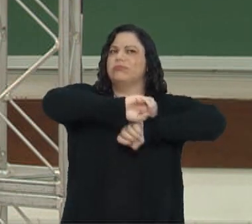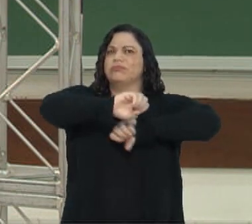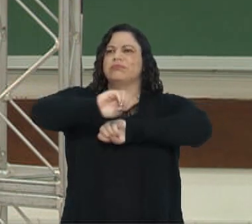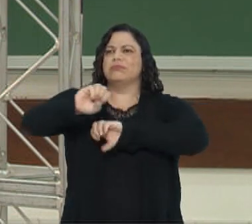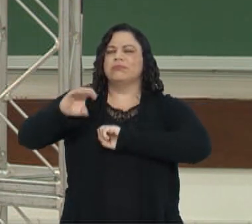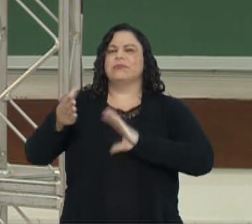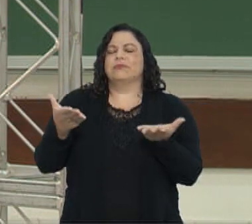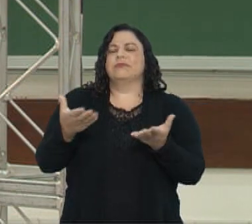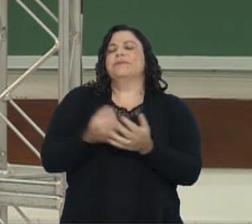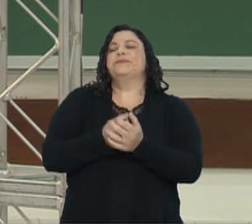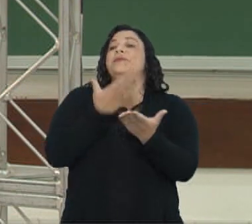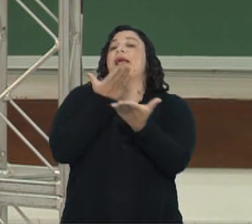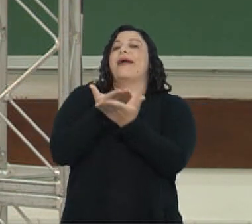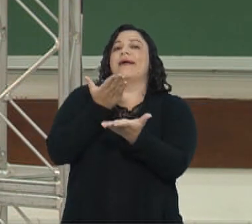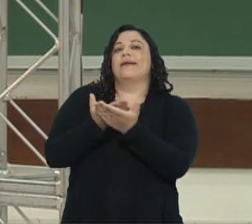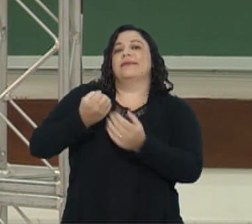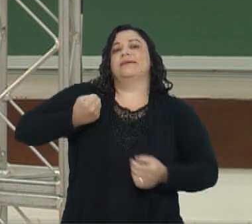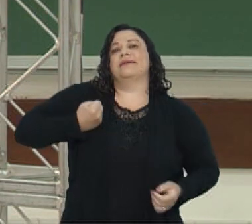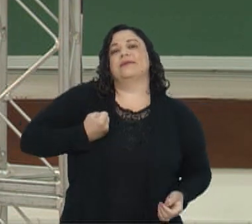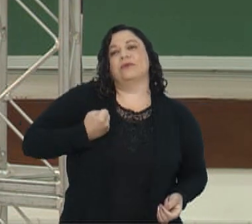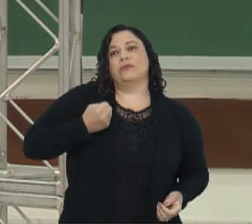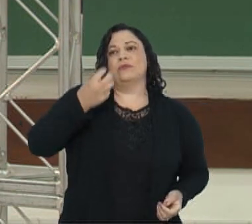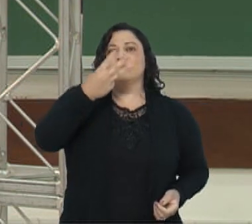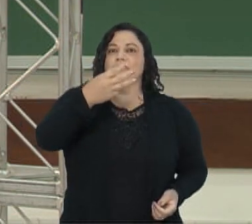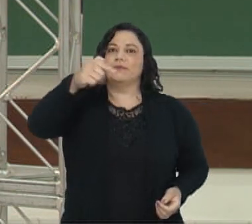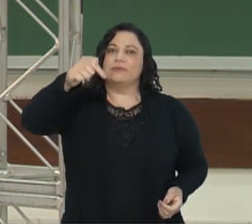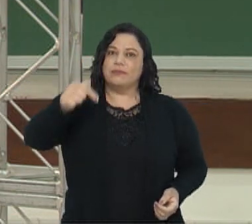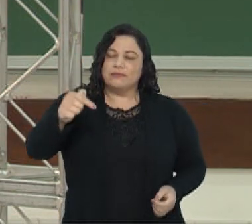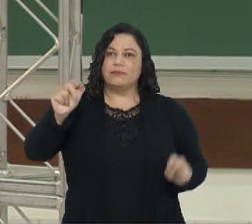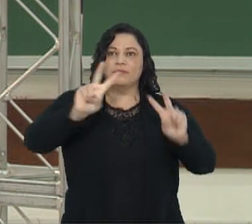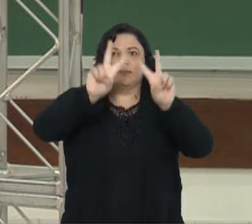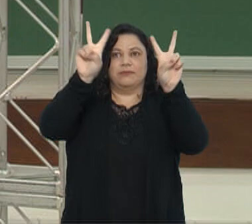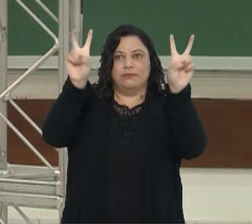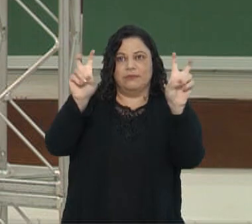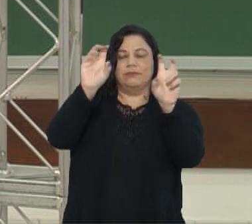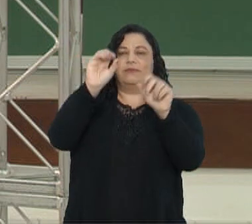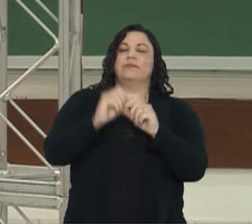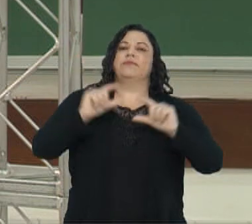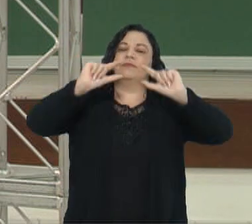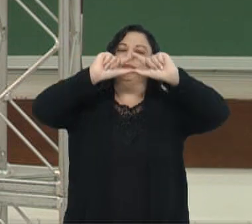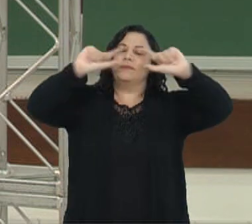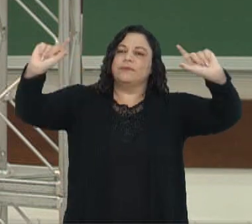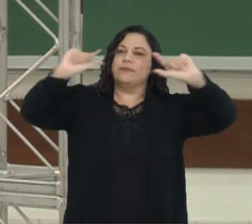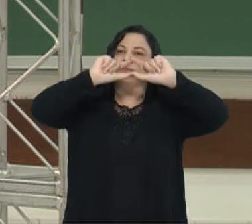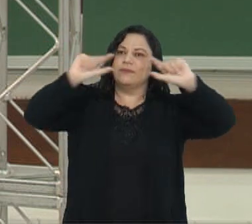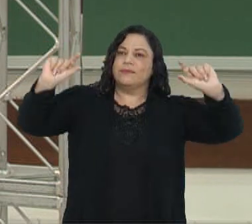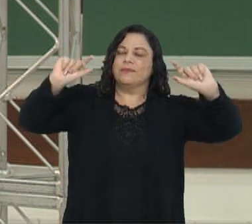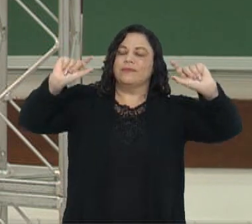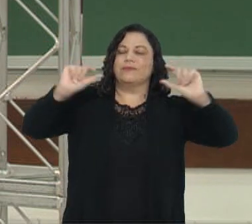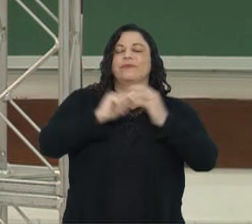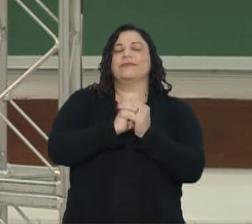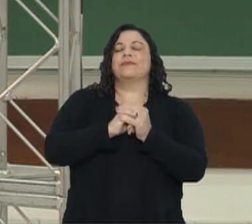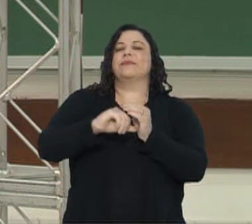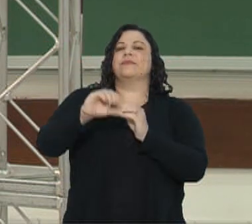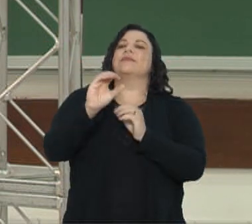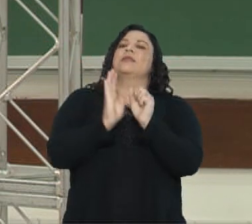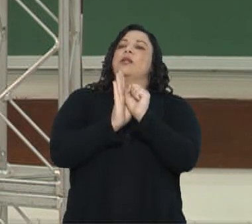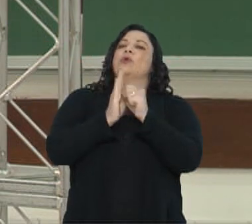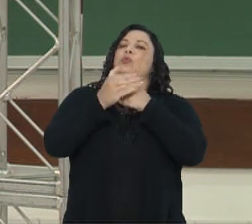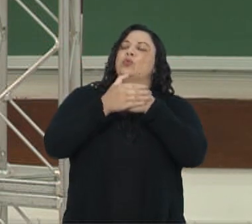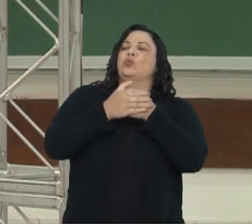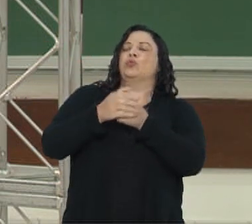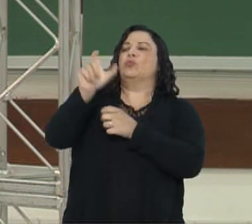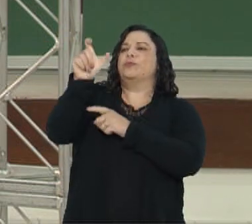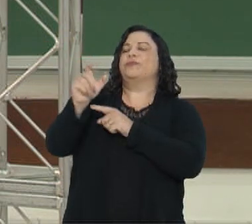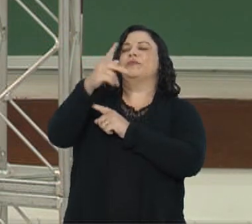aula 37, que são os termos da oração, sujeito e predicado, né? Estamos trabalhando a nossa segunda aula